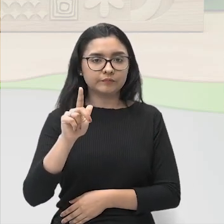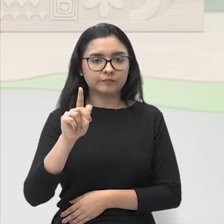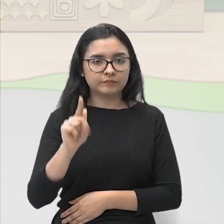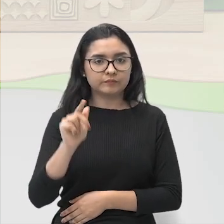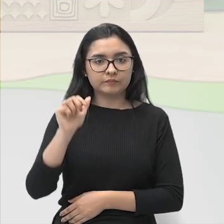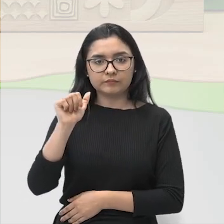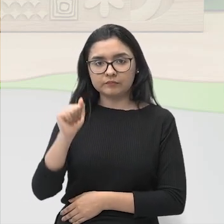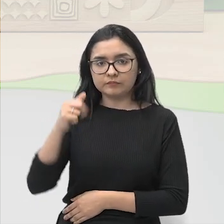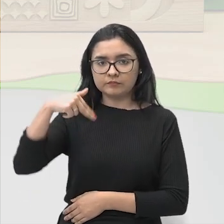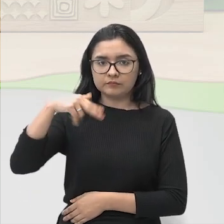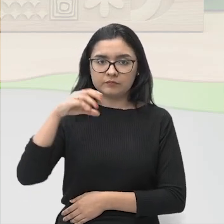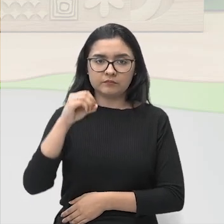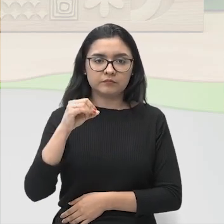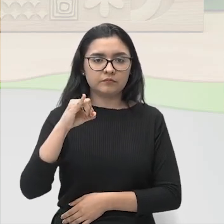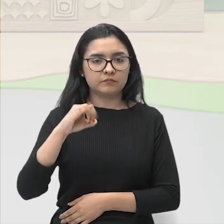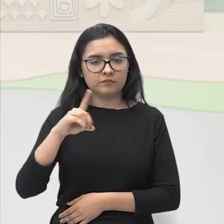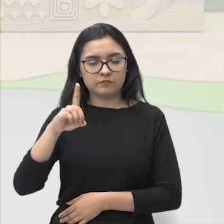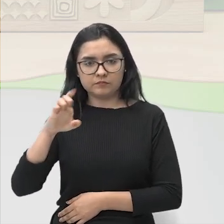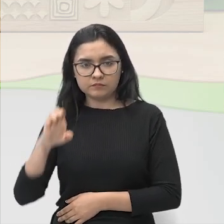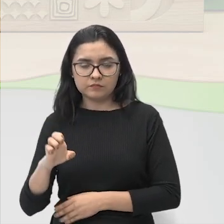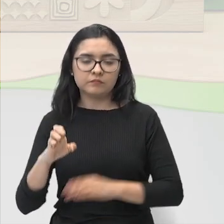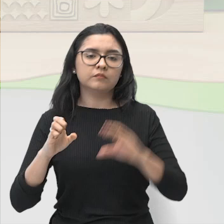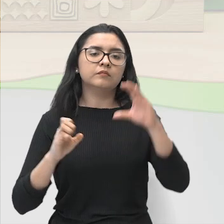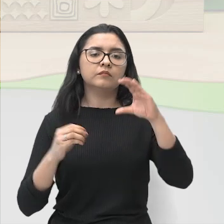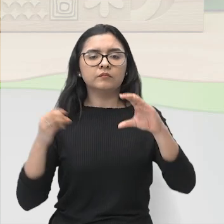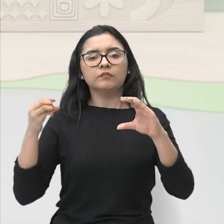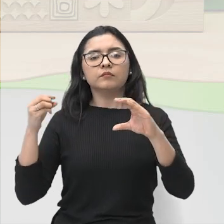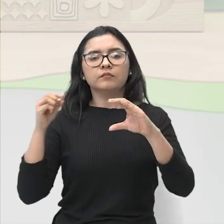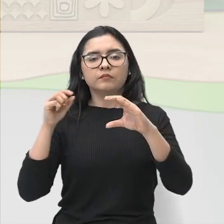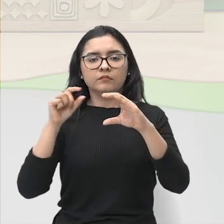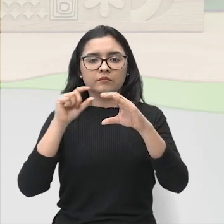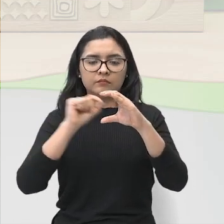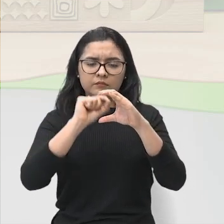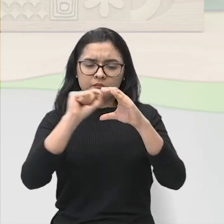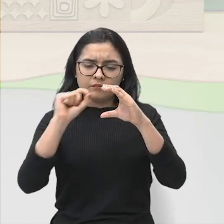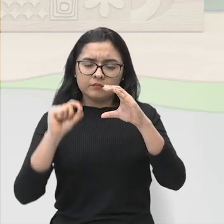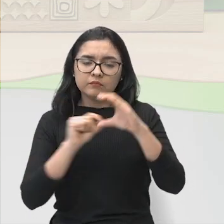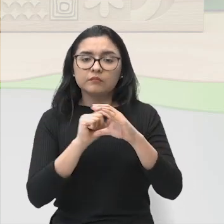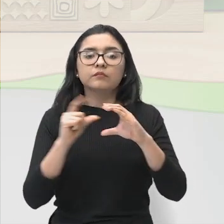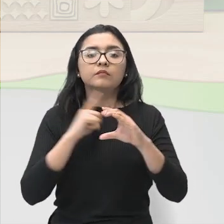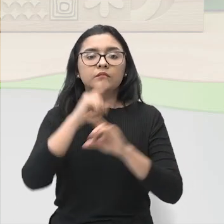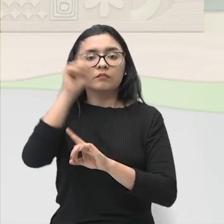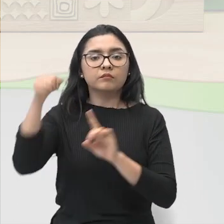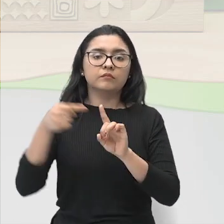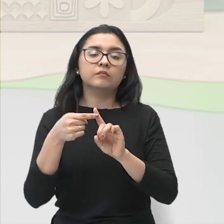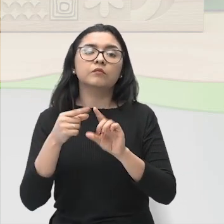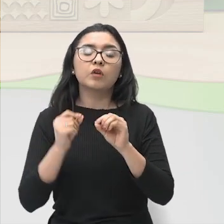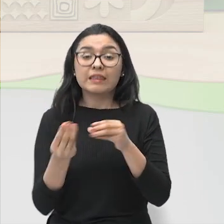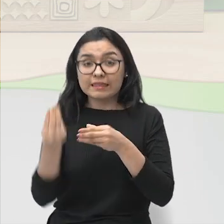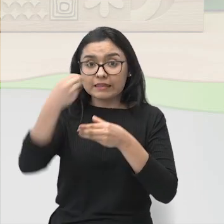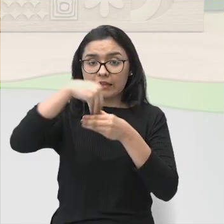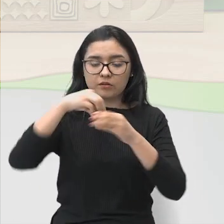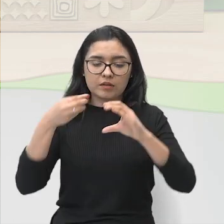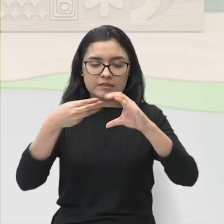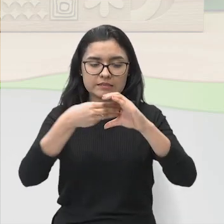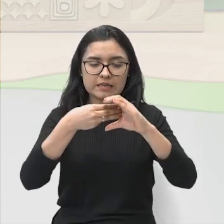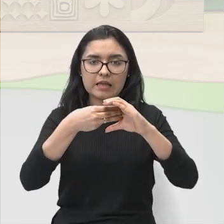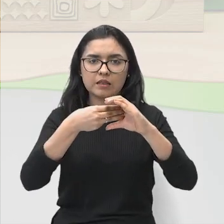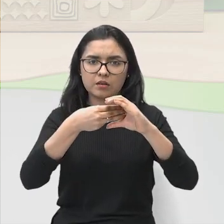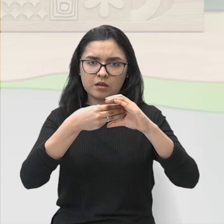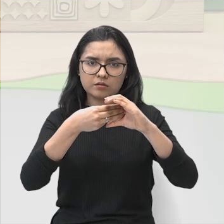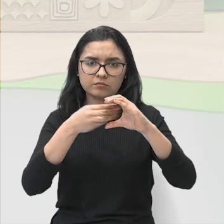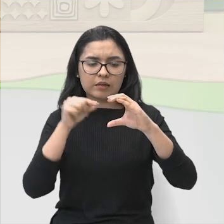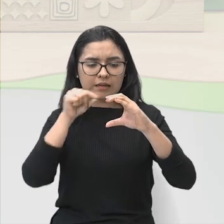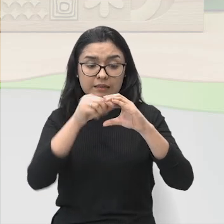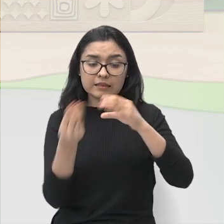organela celular. Estruturas que desempenham funções específicas no interior da célula,